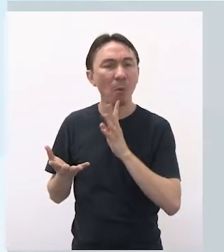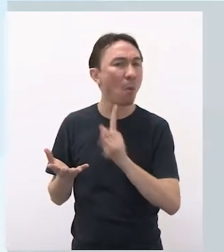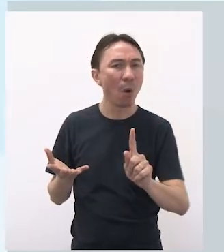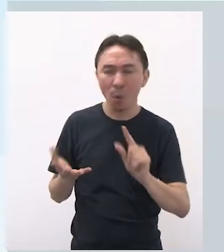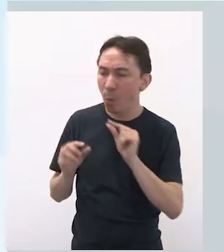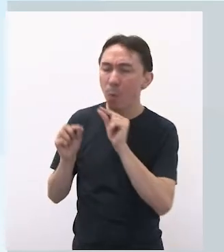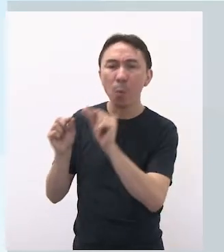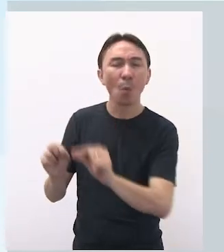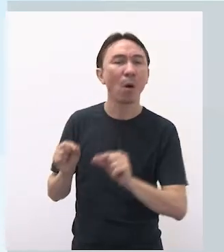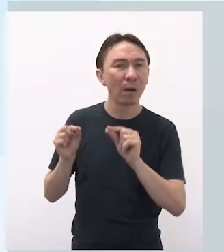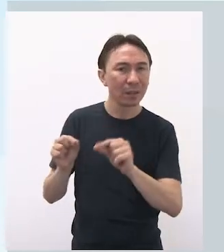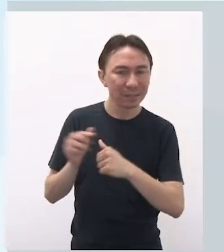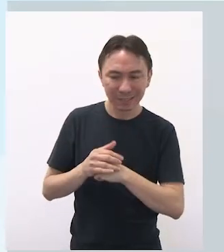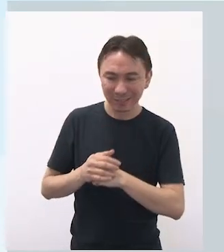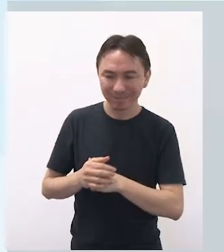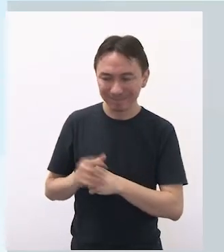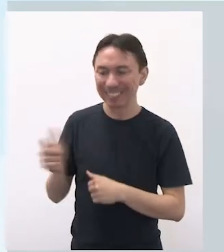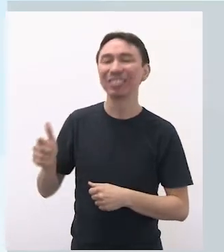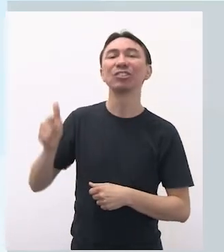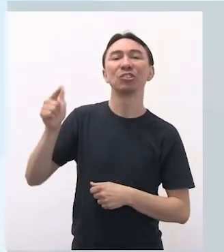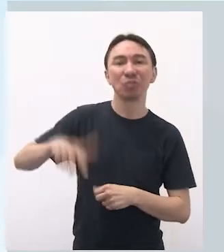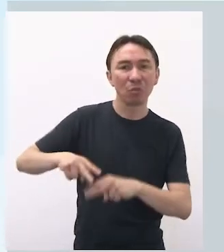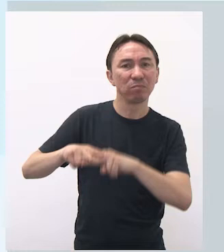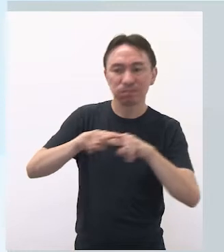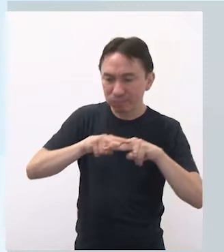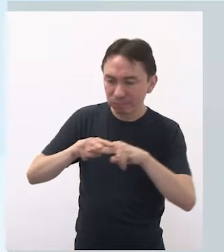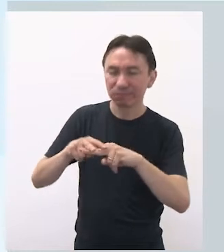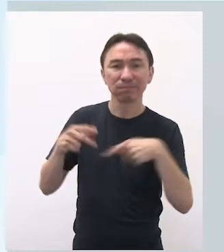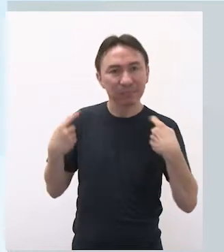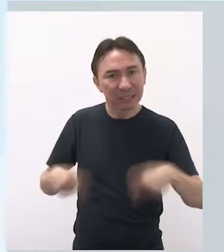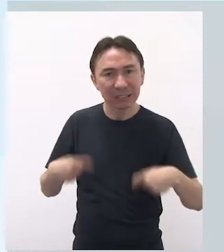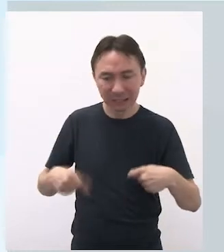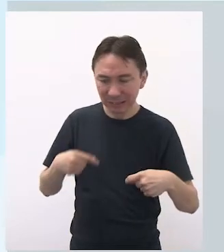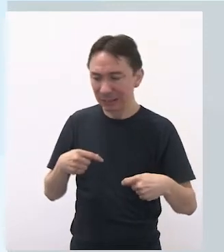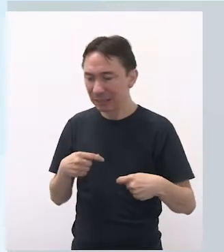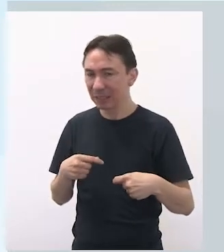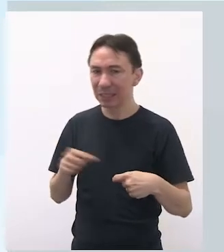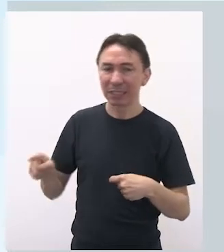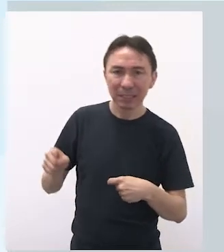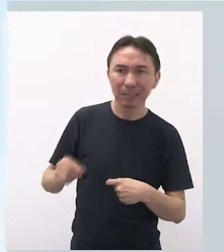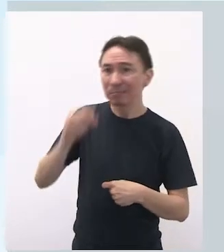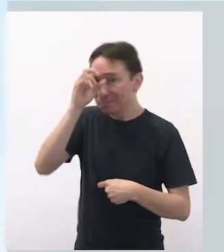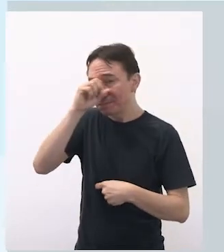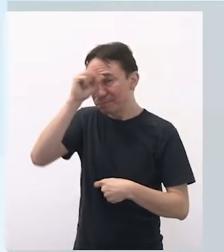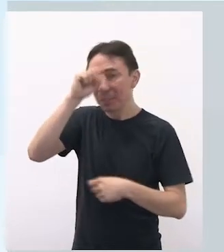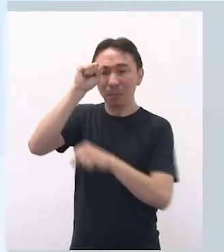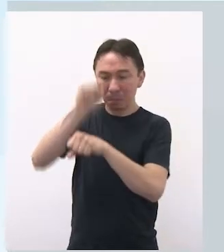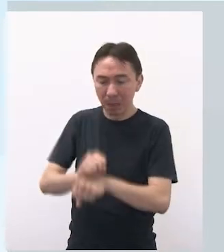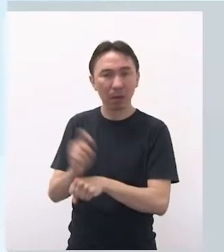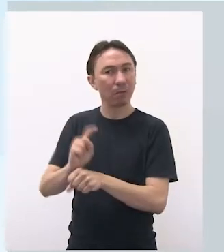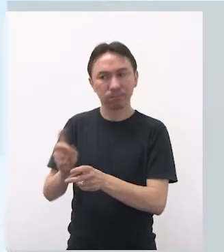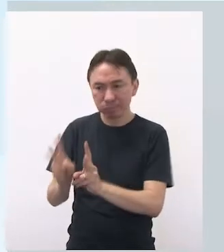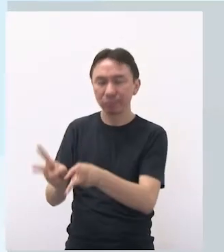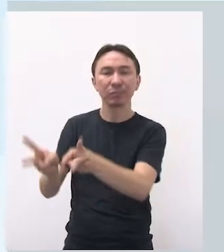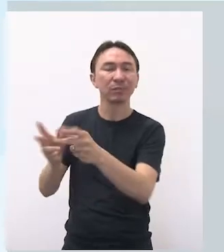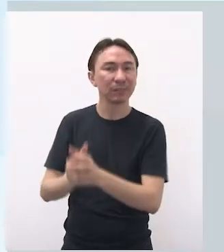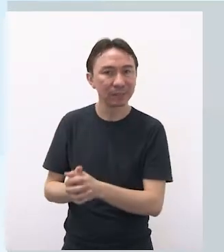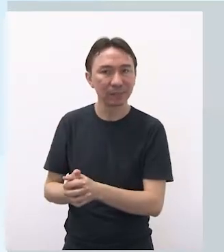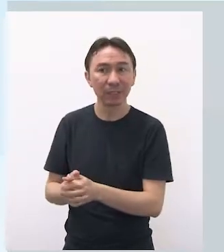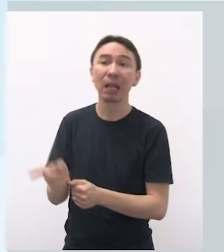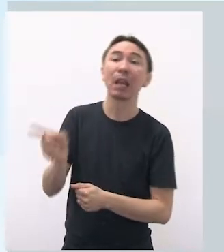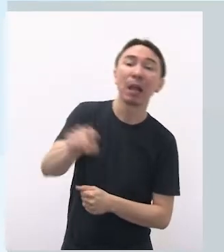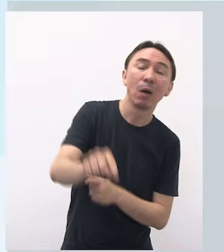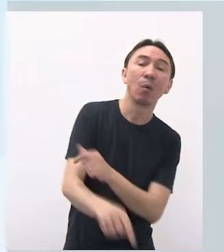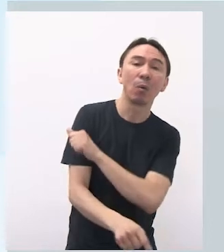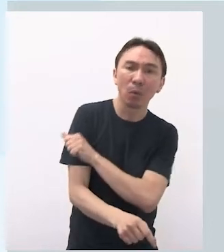retomar alguma aprendizagem para que esse meu aluno continue aprendendo. E aquele que já aprendeu, para que potencialize